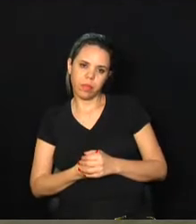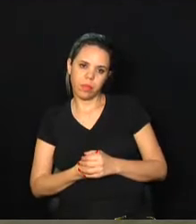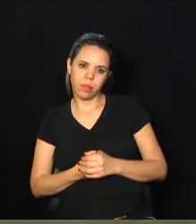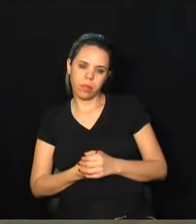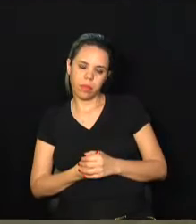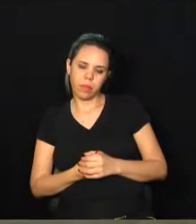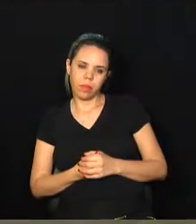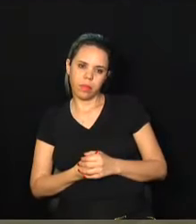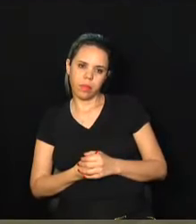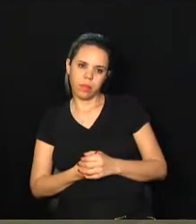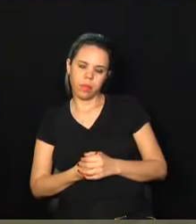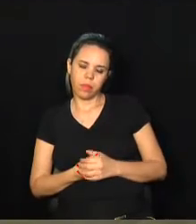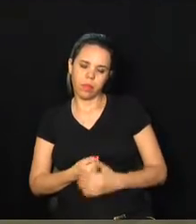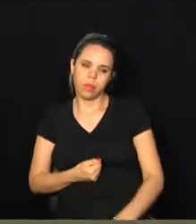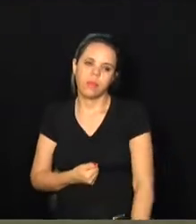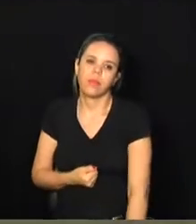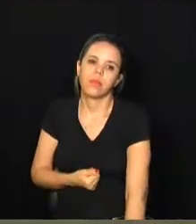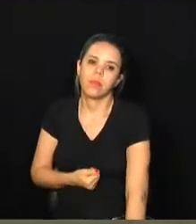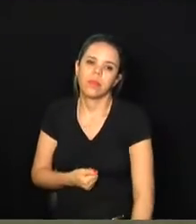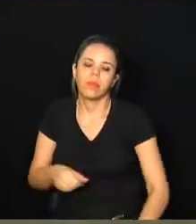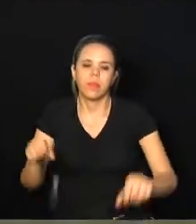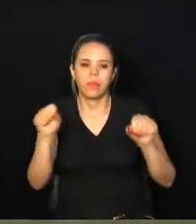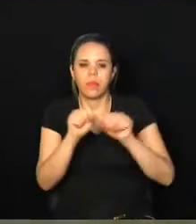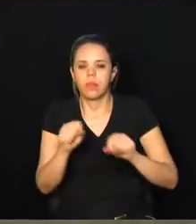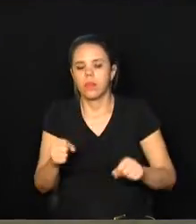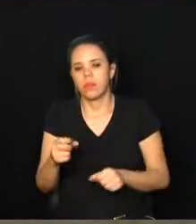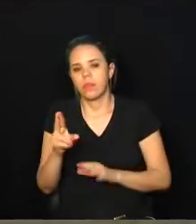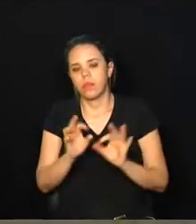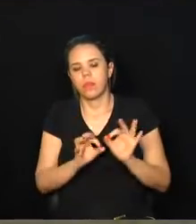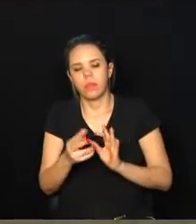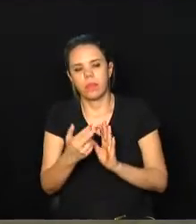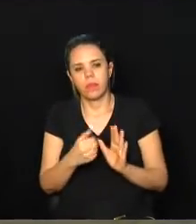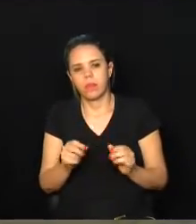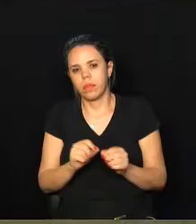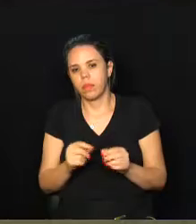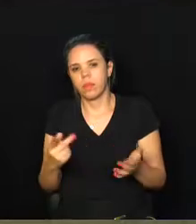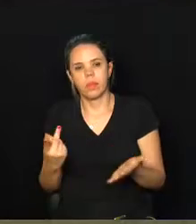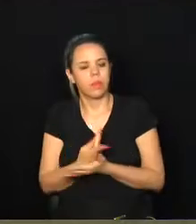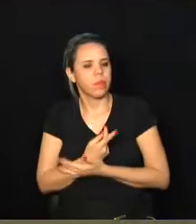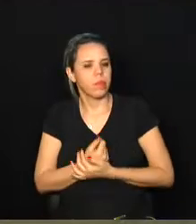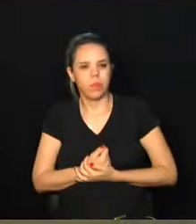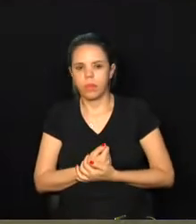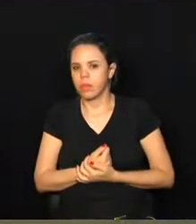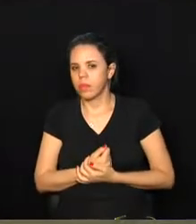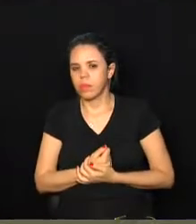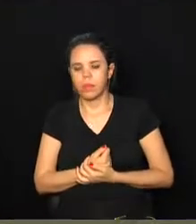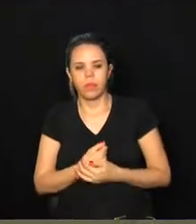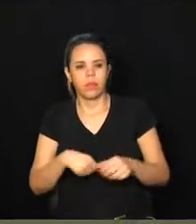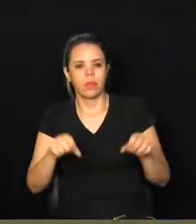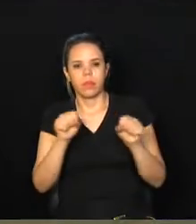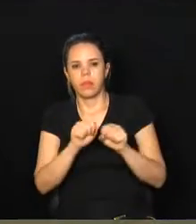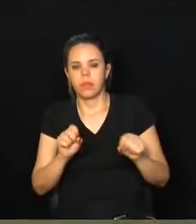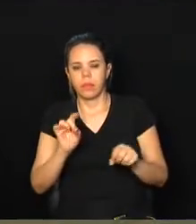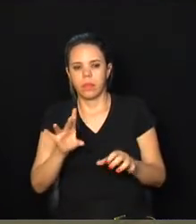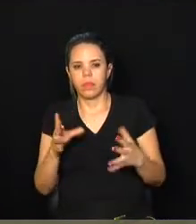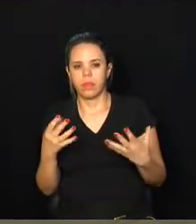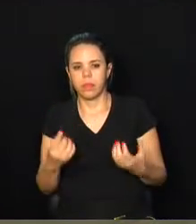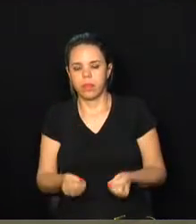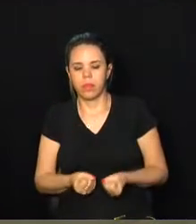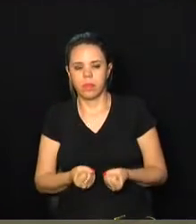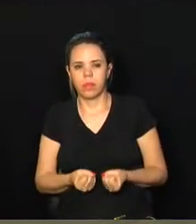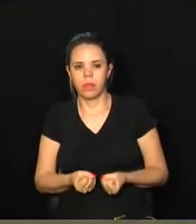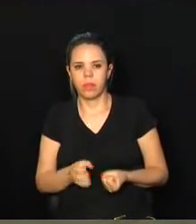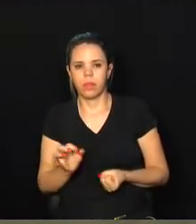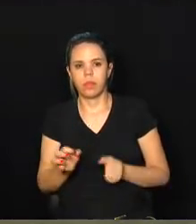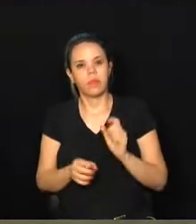O próprio sistema gera o volume, não sou eu que desenho, não sou eu que faço erro. O sistema só aceita o